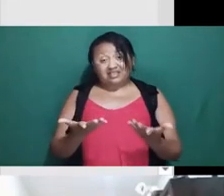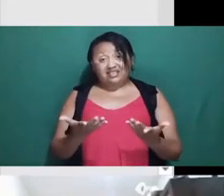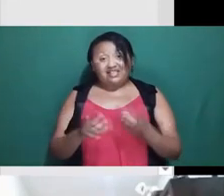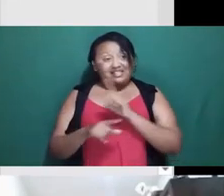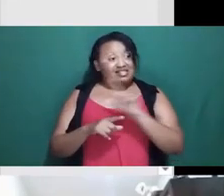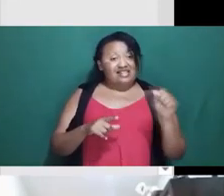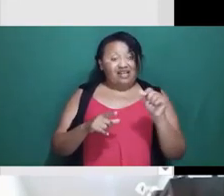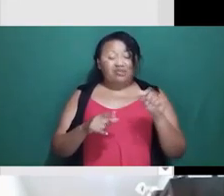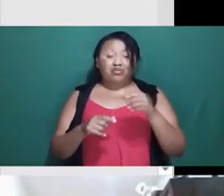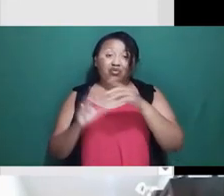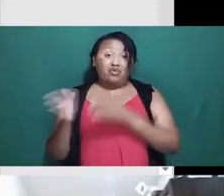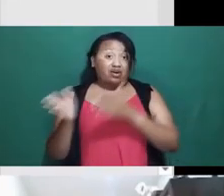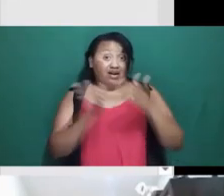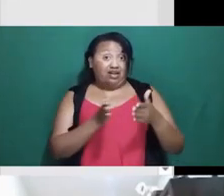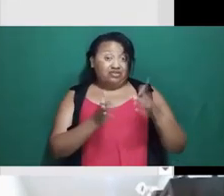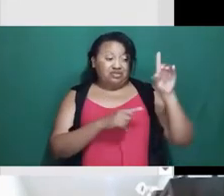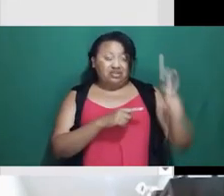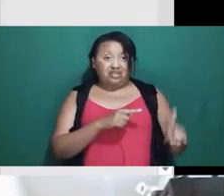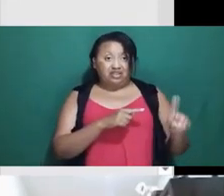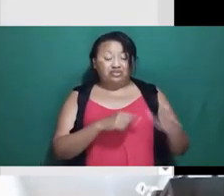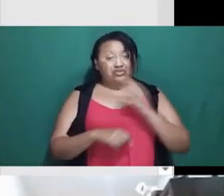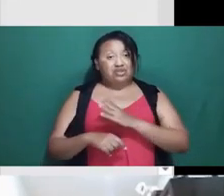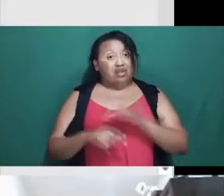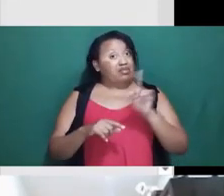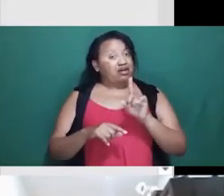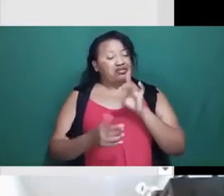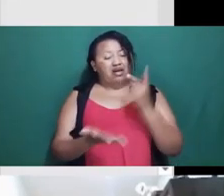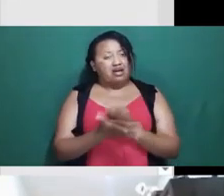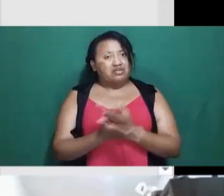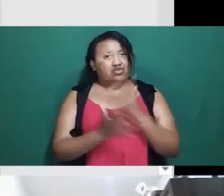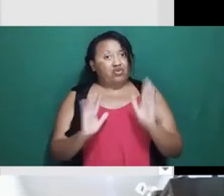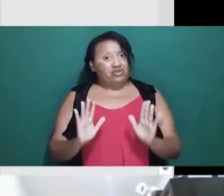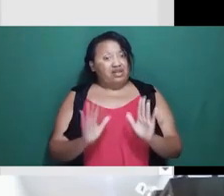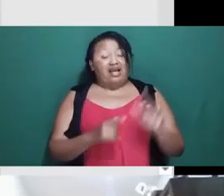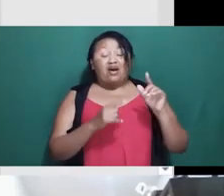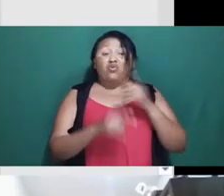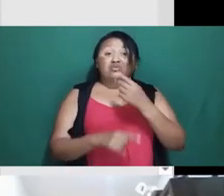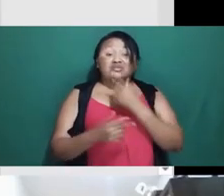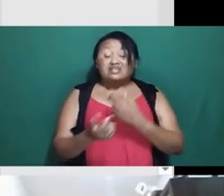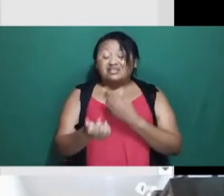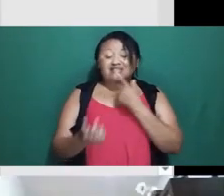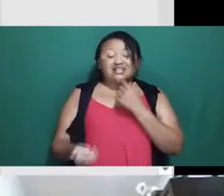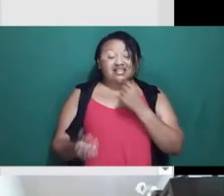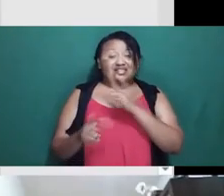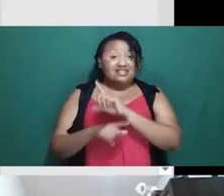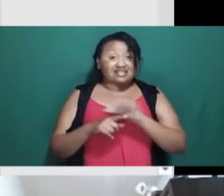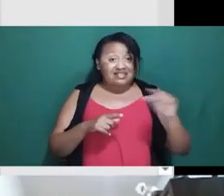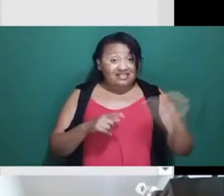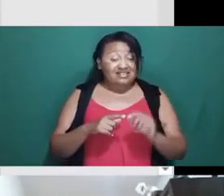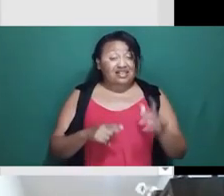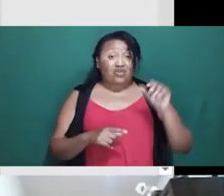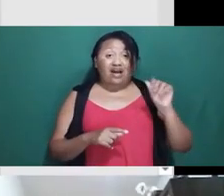também na verdade pessoal o sangue sai dos átrios para os ventrículos né átrios são as cavidades superiores do coração